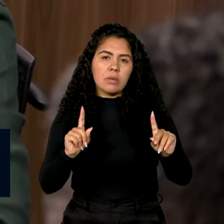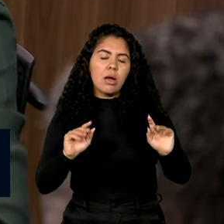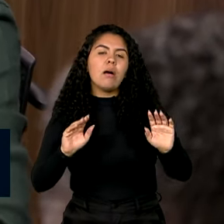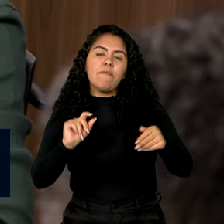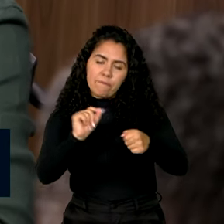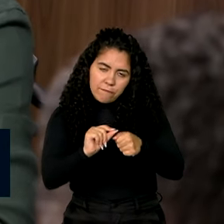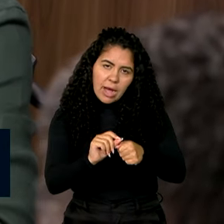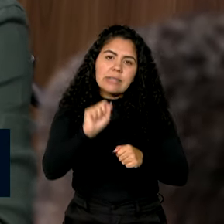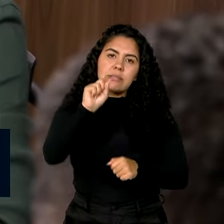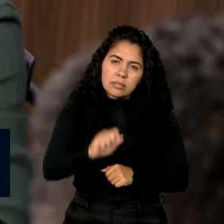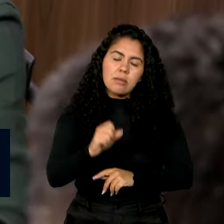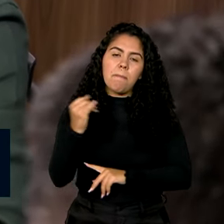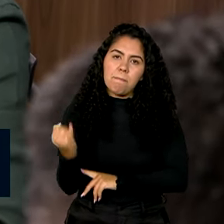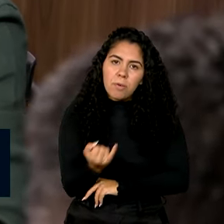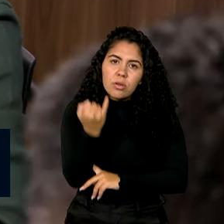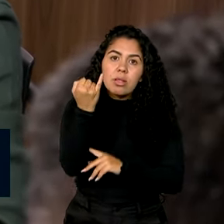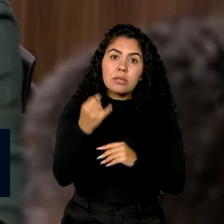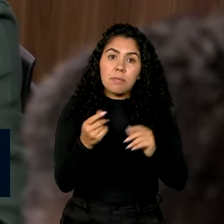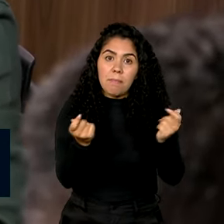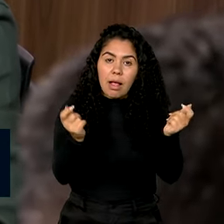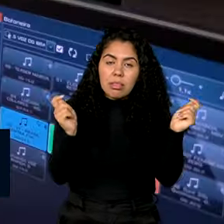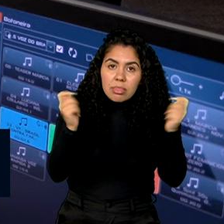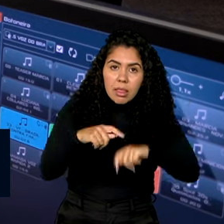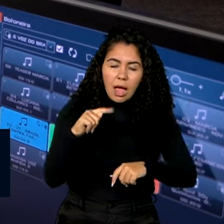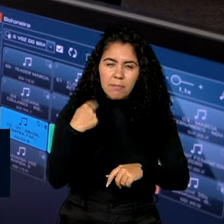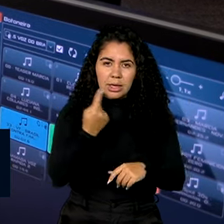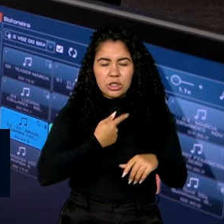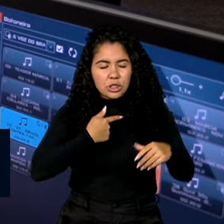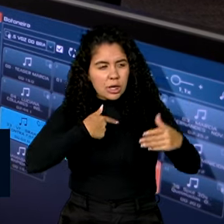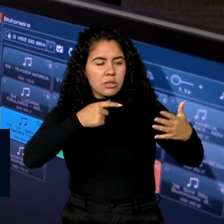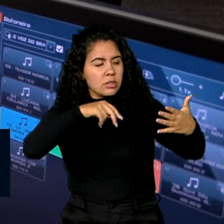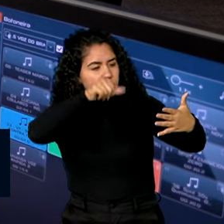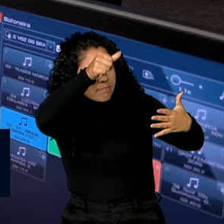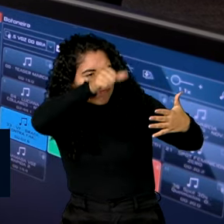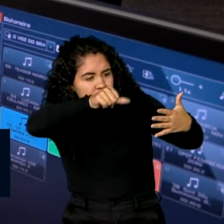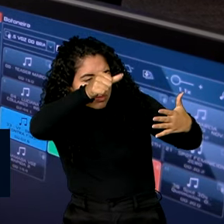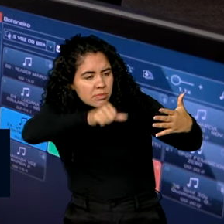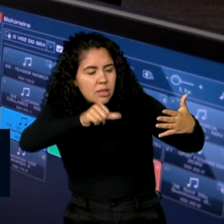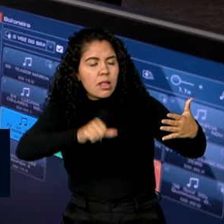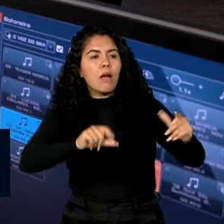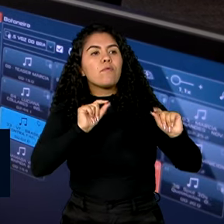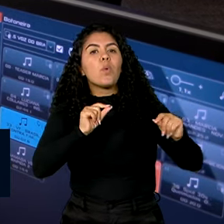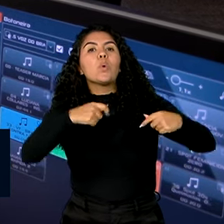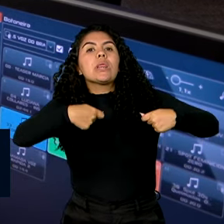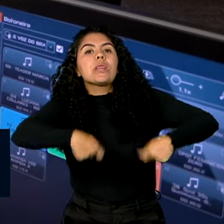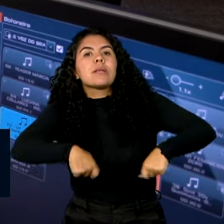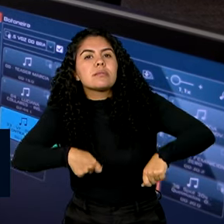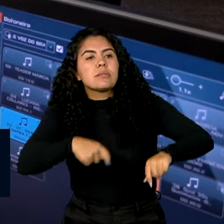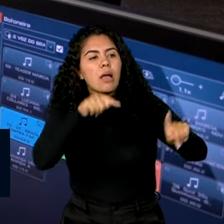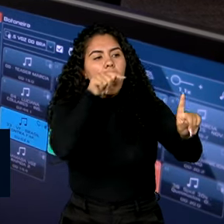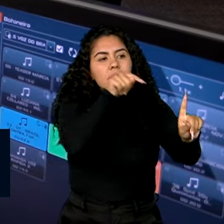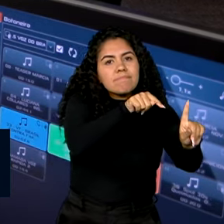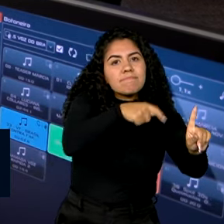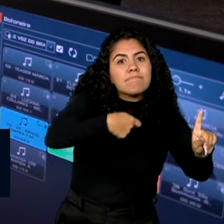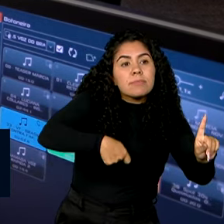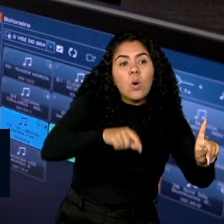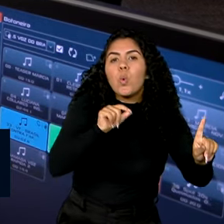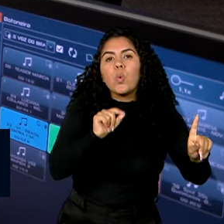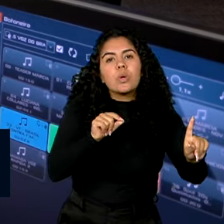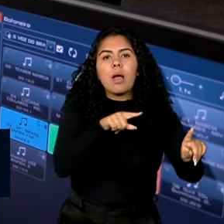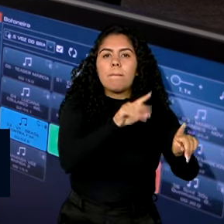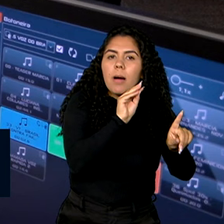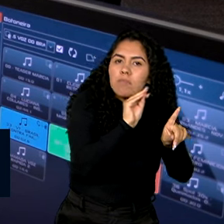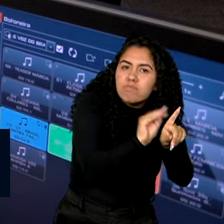importante porque nos permite olhar lá no Cras no território as necessidades de proteção social deste